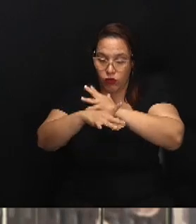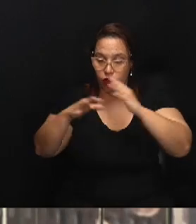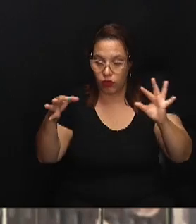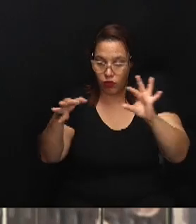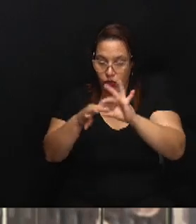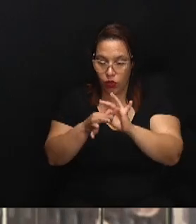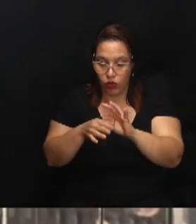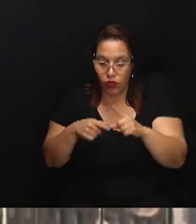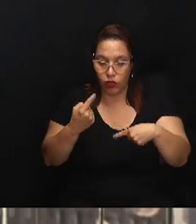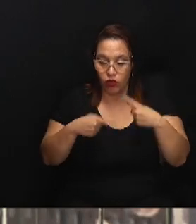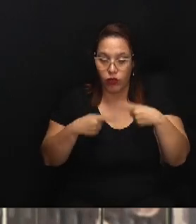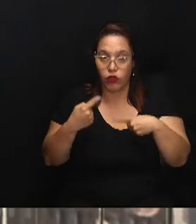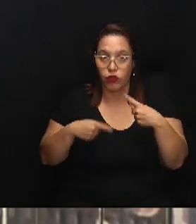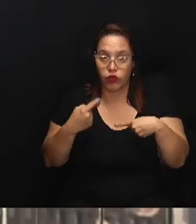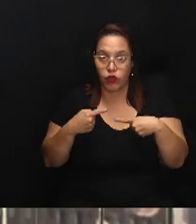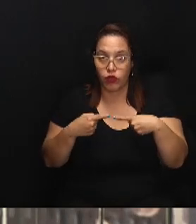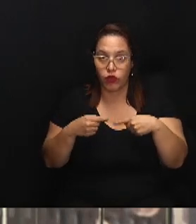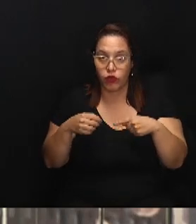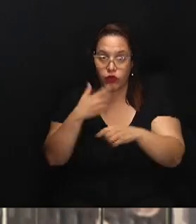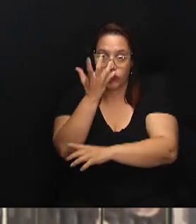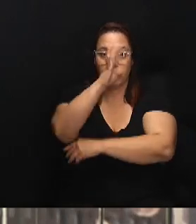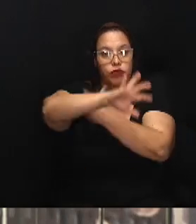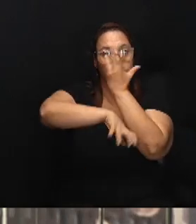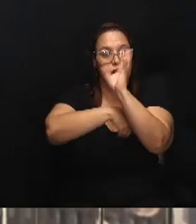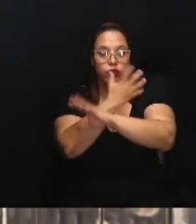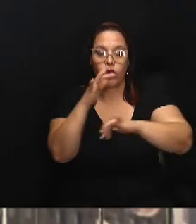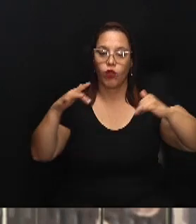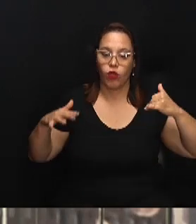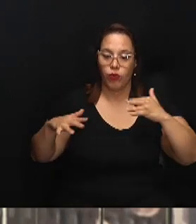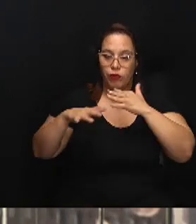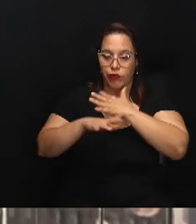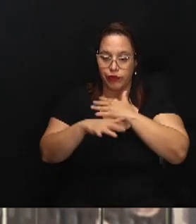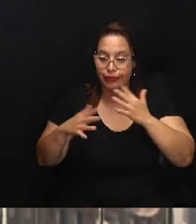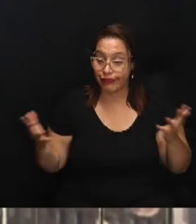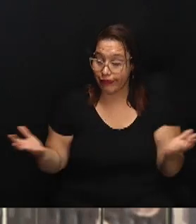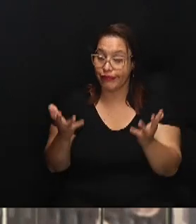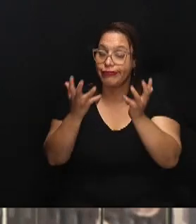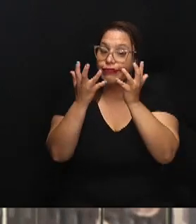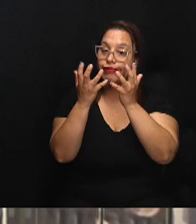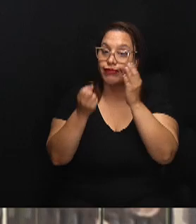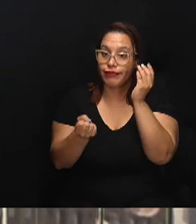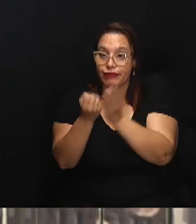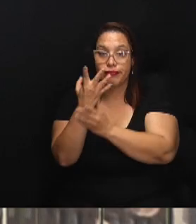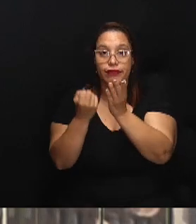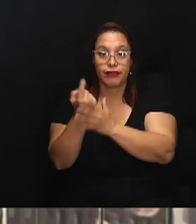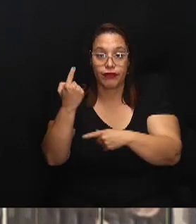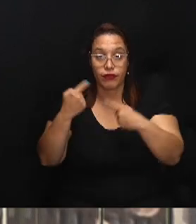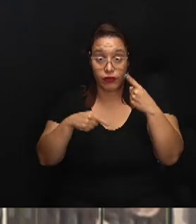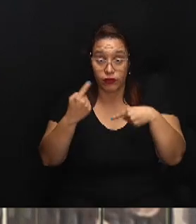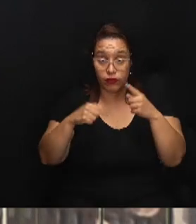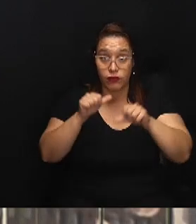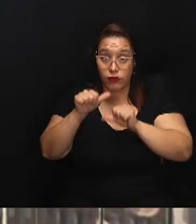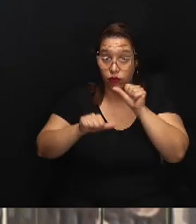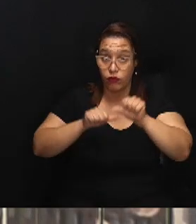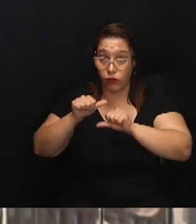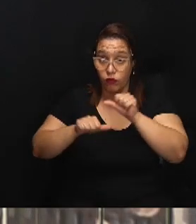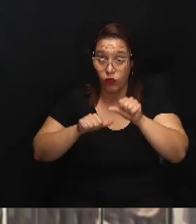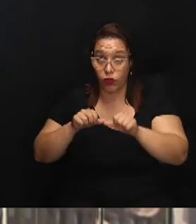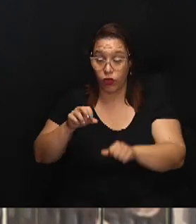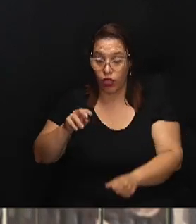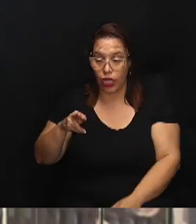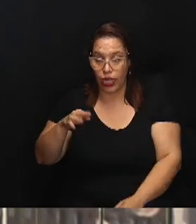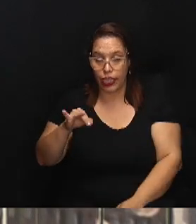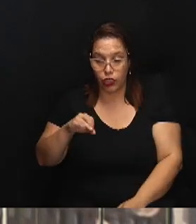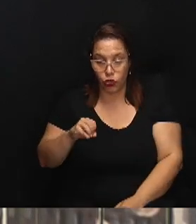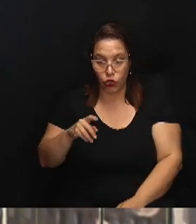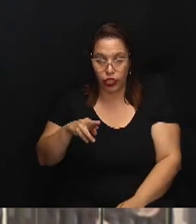e a Política Nacional de Arborização Urbana e o incentivo à criação de políticas para a transformação de resíduos